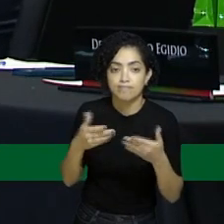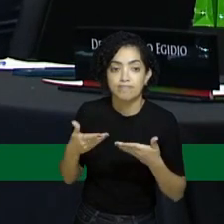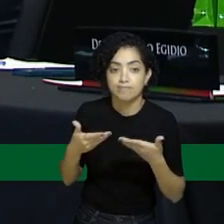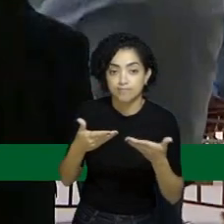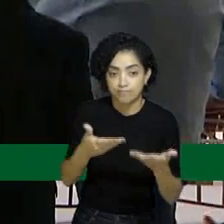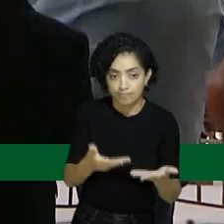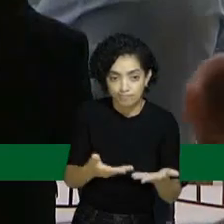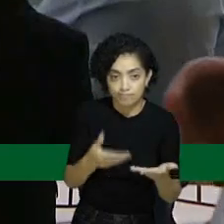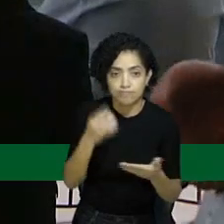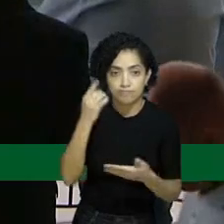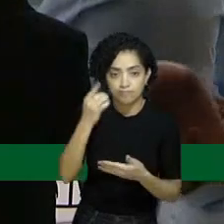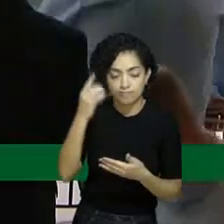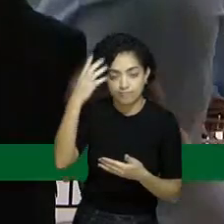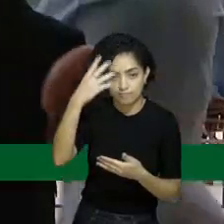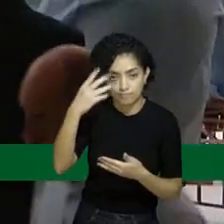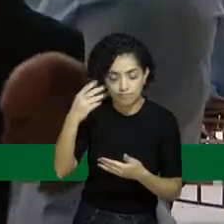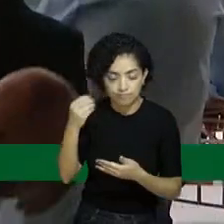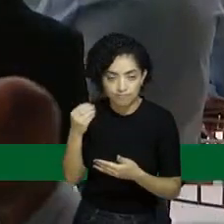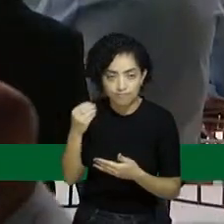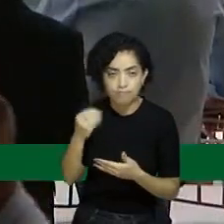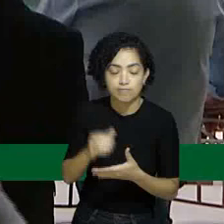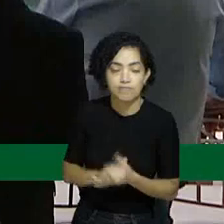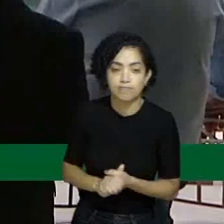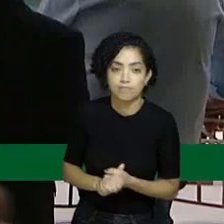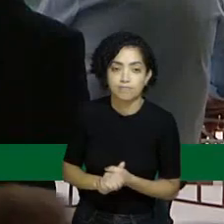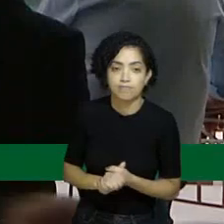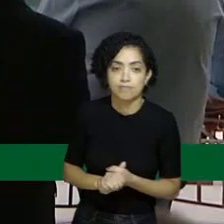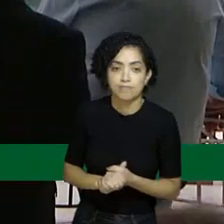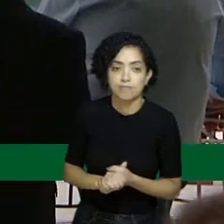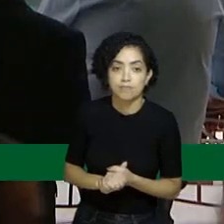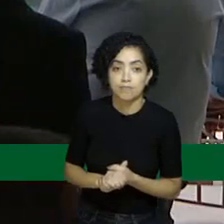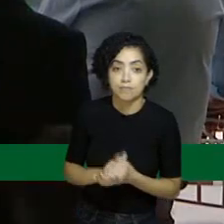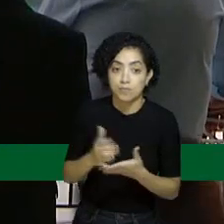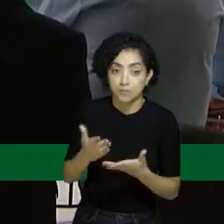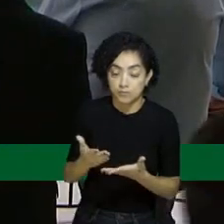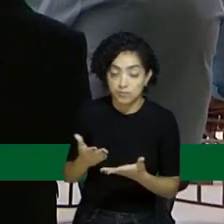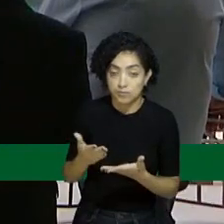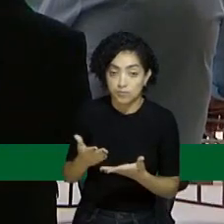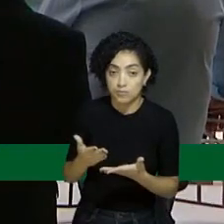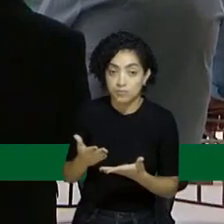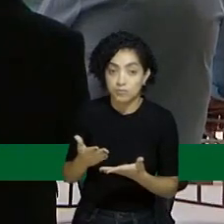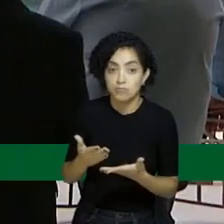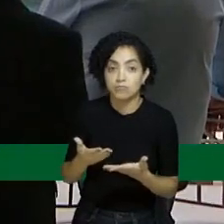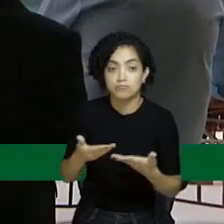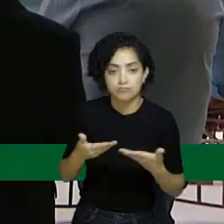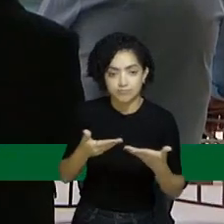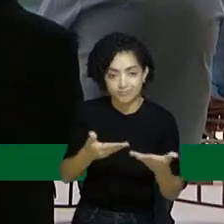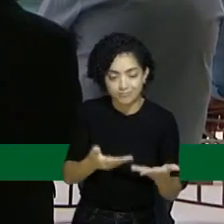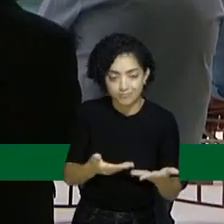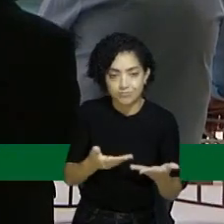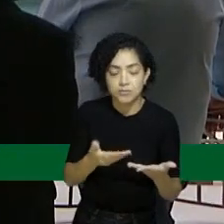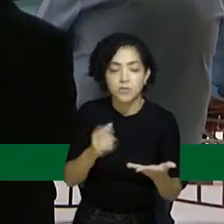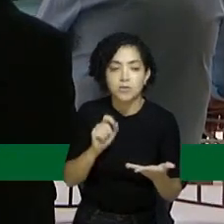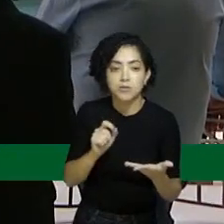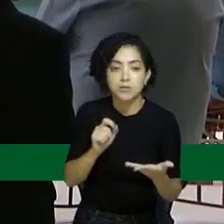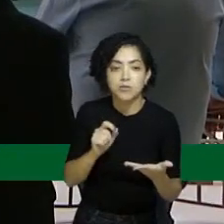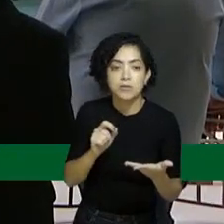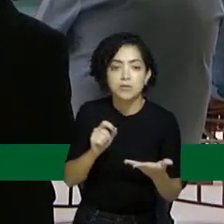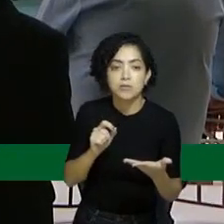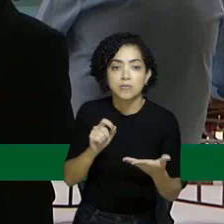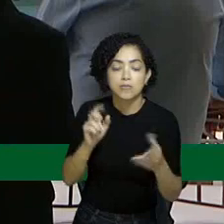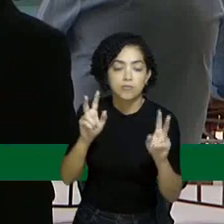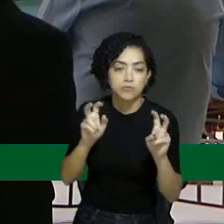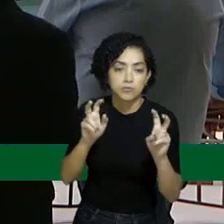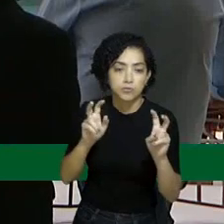da deputada Luciana Cabinatti, que estendeu o convite para a gente poder estar aqui e falar um pouquinho sobre a infraestrutura de